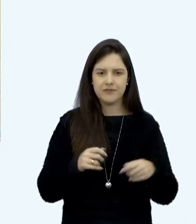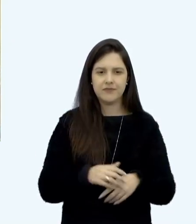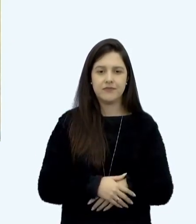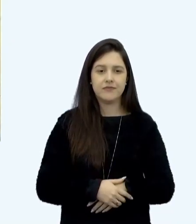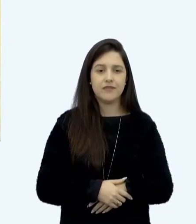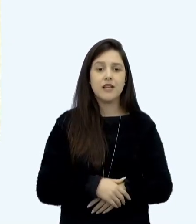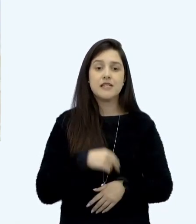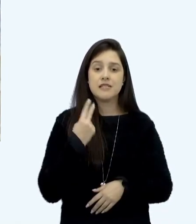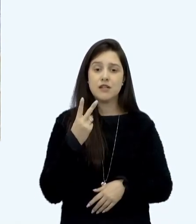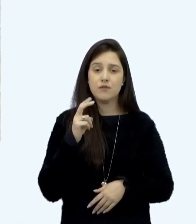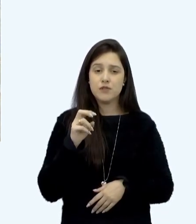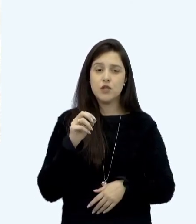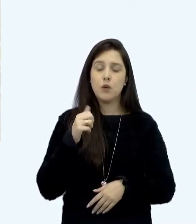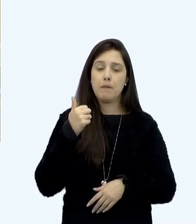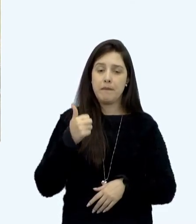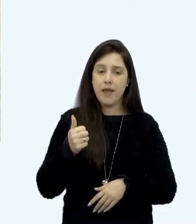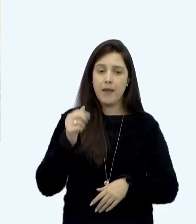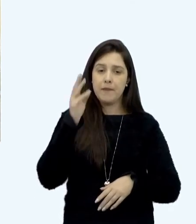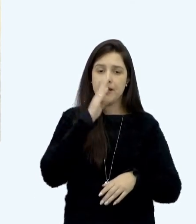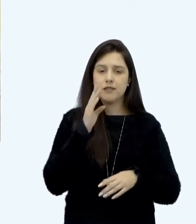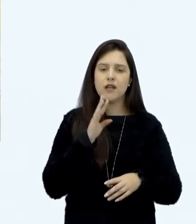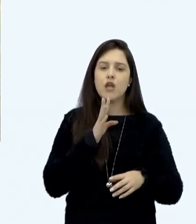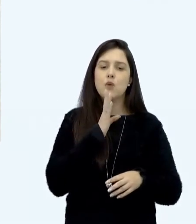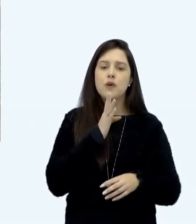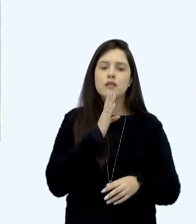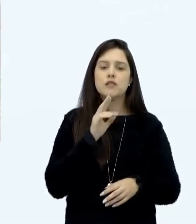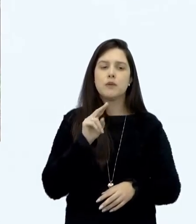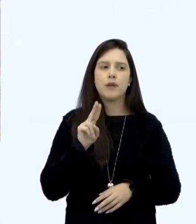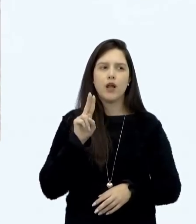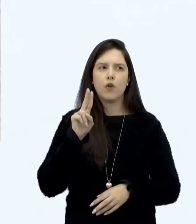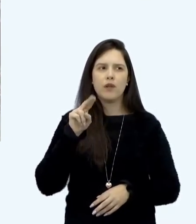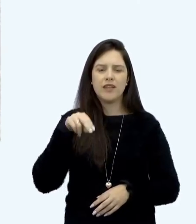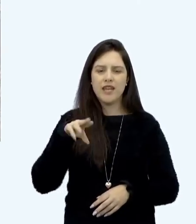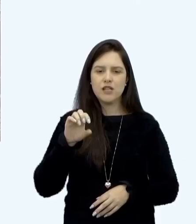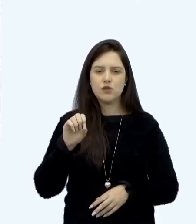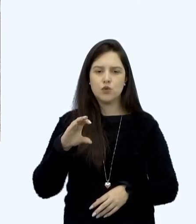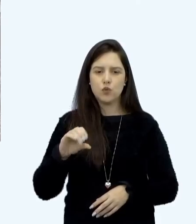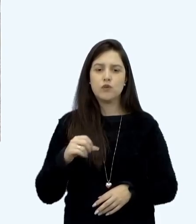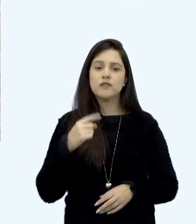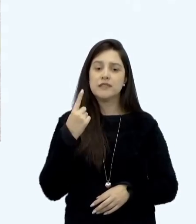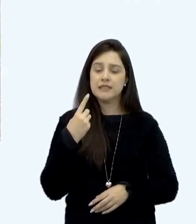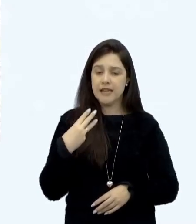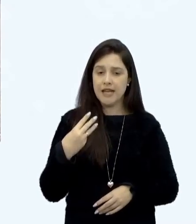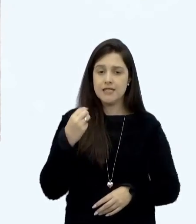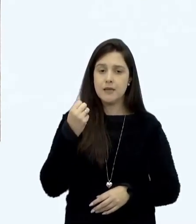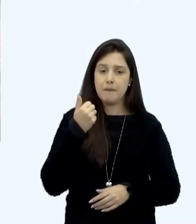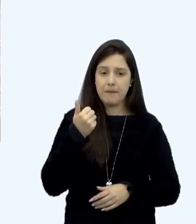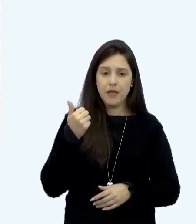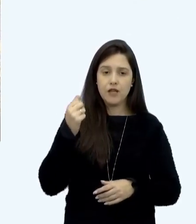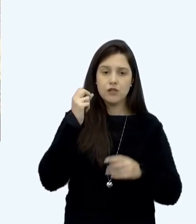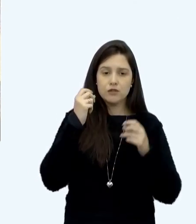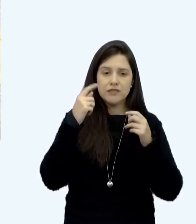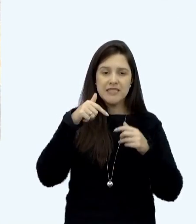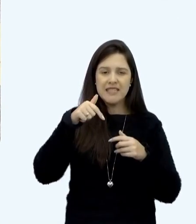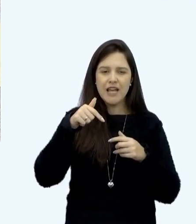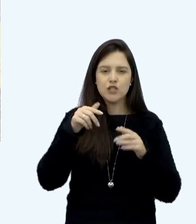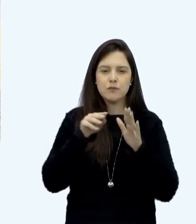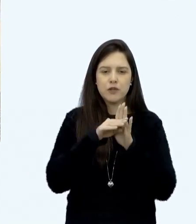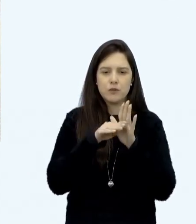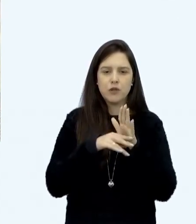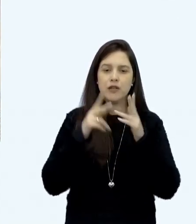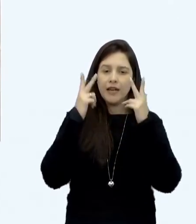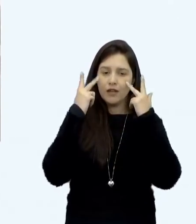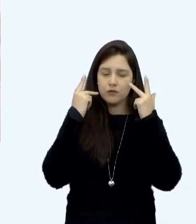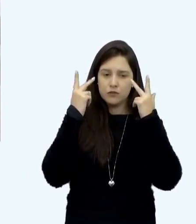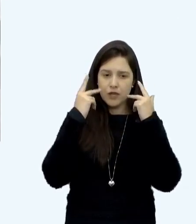São 25 bens brasileiros reconhecidos pela Unesco, 13 bens culturais, 7 sítios do patrimônio natural